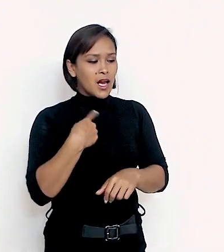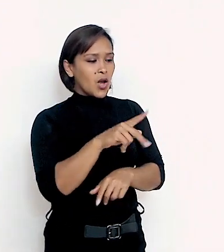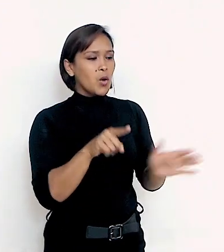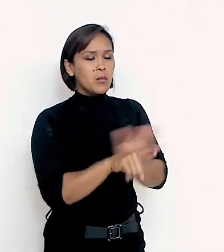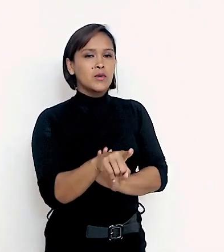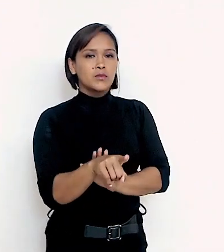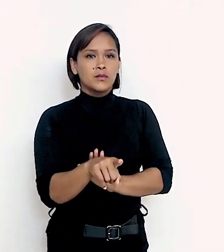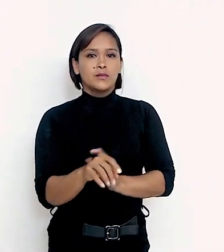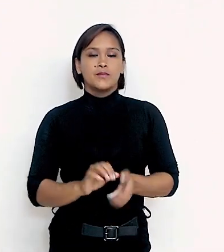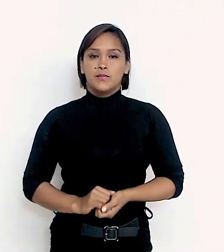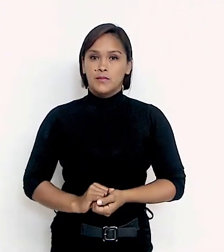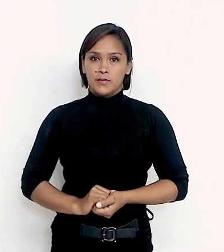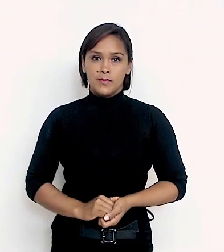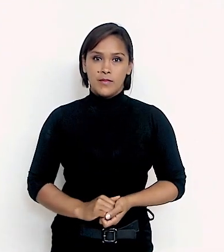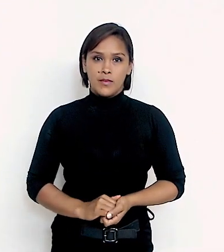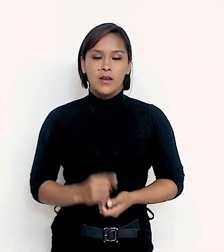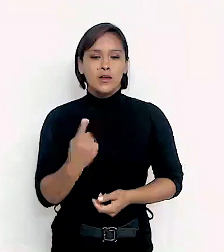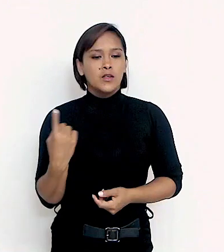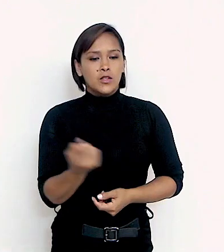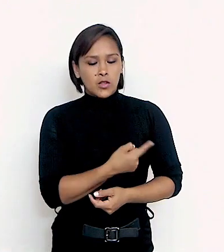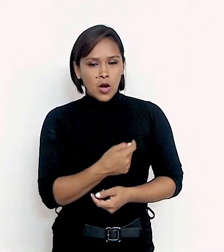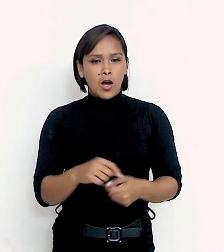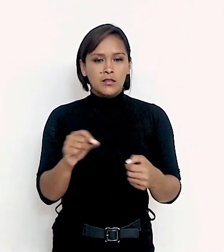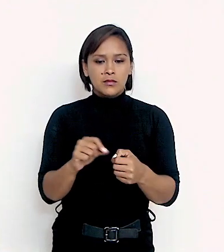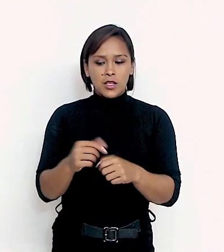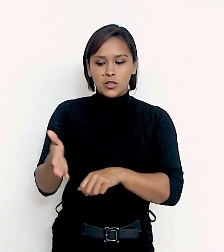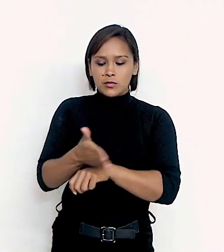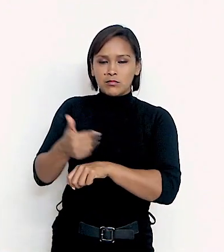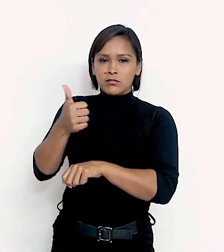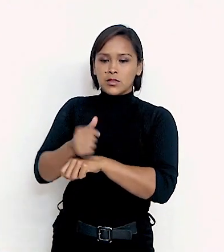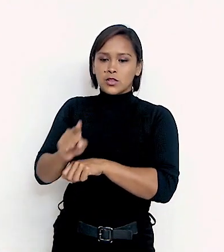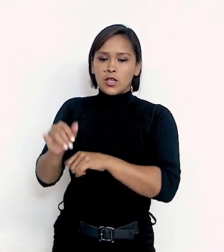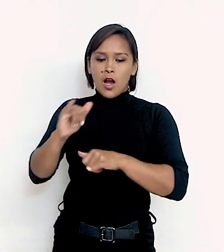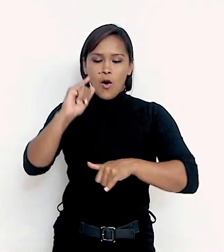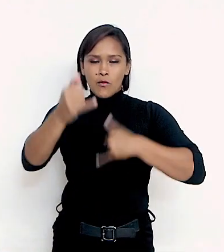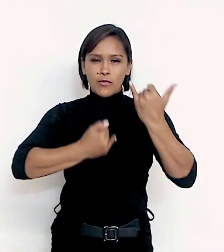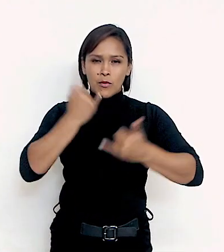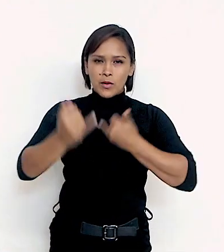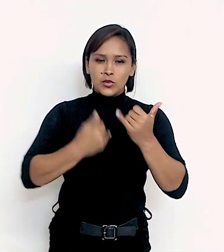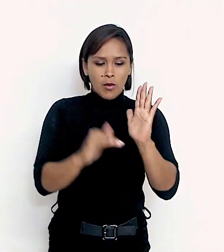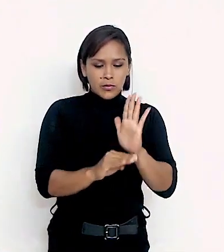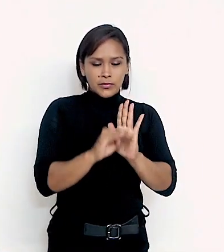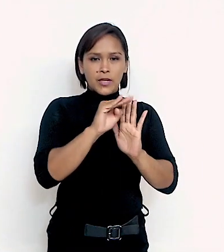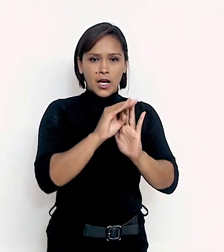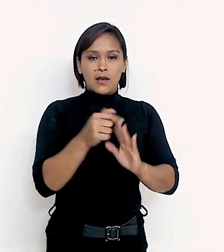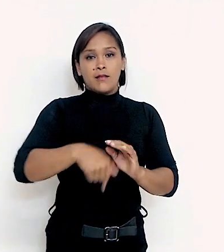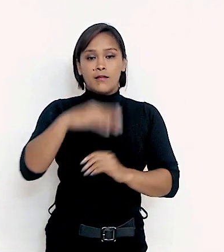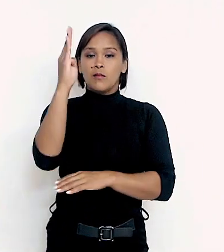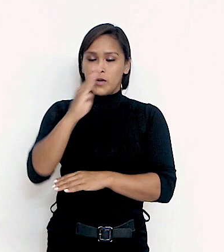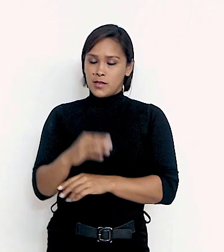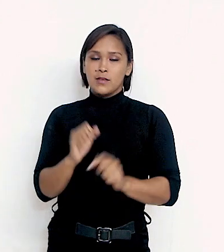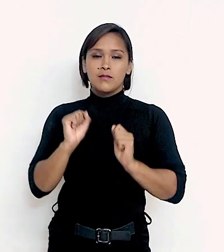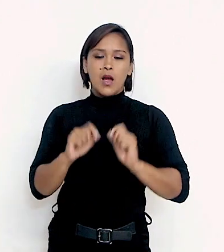nós inclusive Iva se digamos a nossa rebaixados com essas informações o Brasil de fato é uma